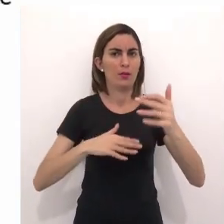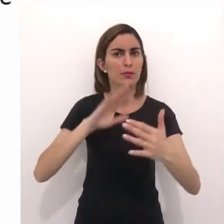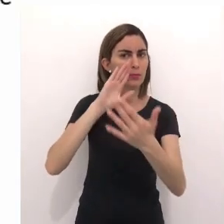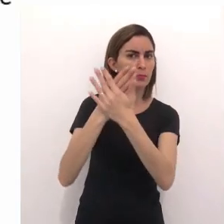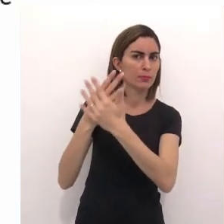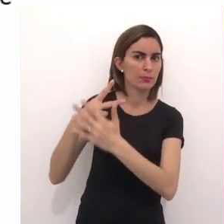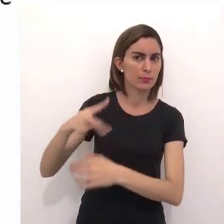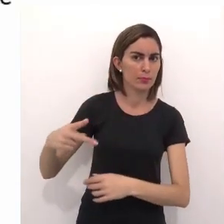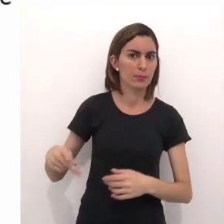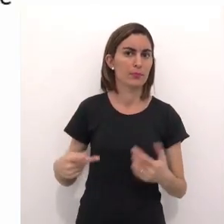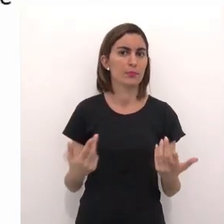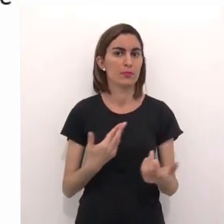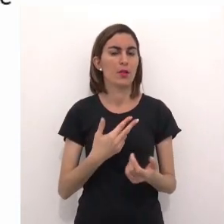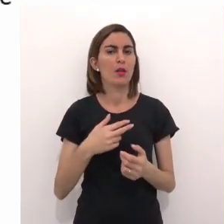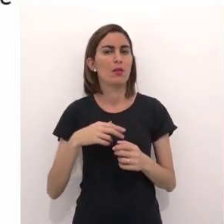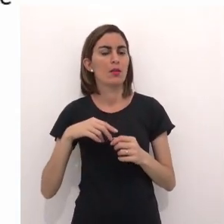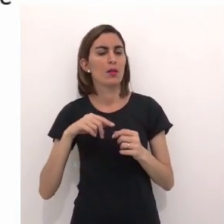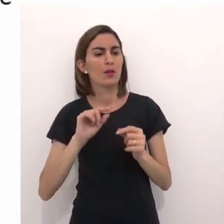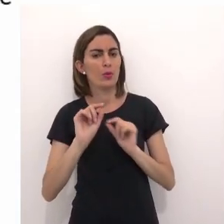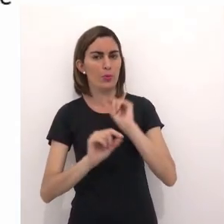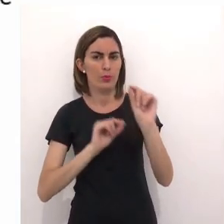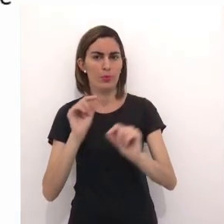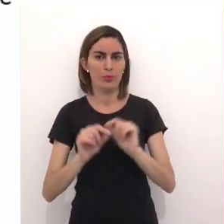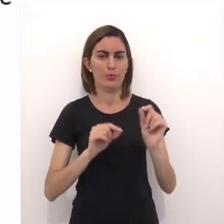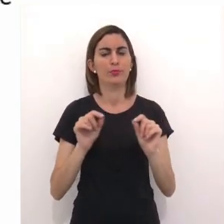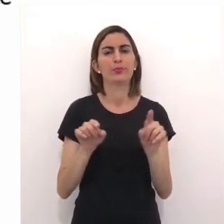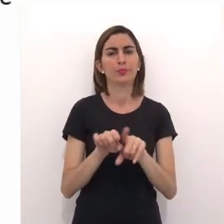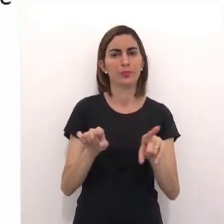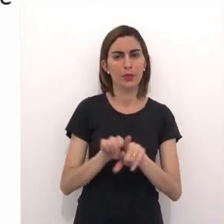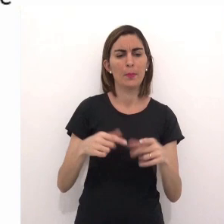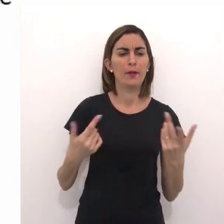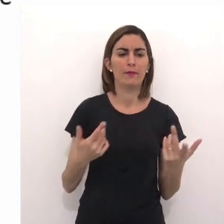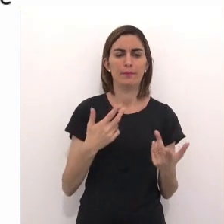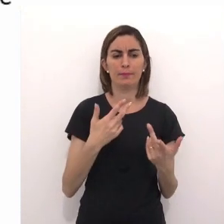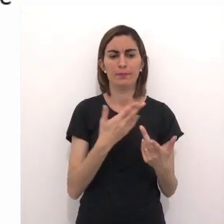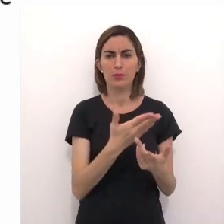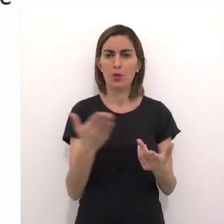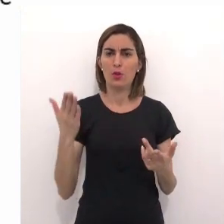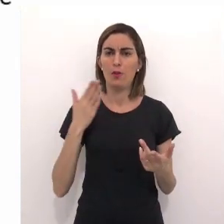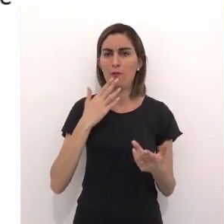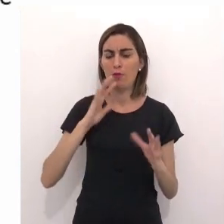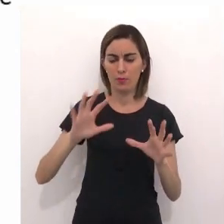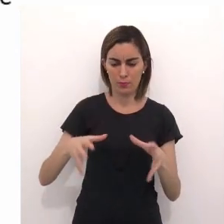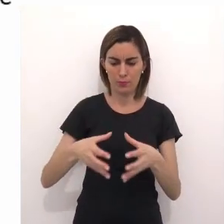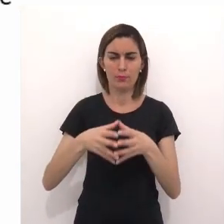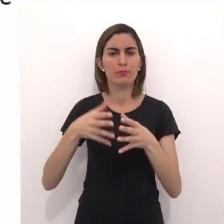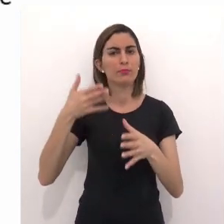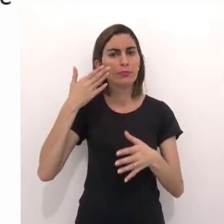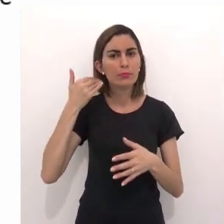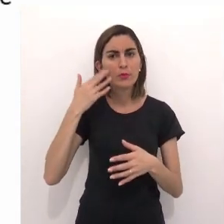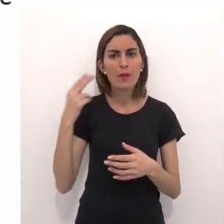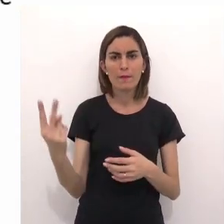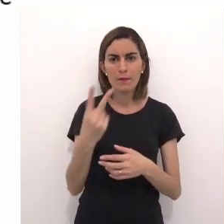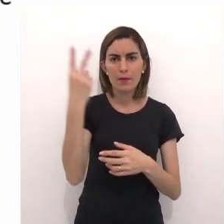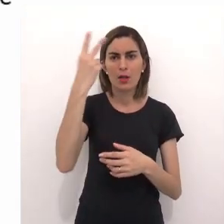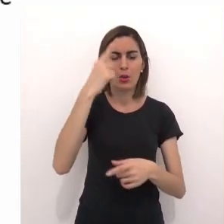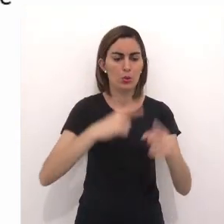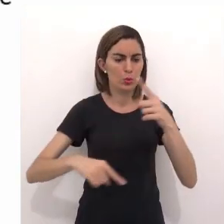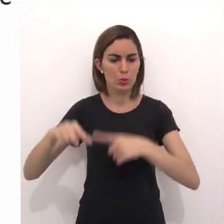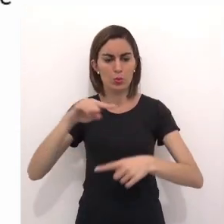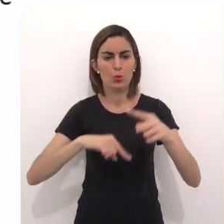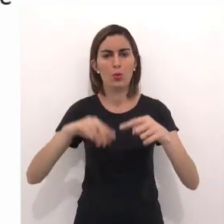cristãs. Essas releituras, ao mesmo tempo, negavam, incorporavam valores da